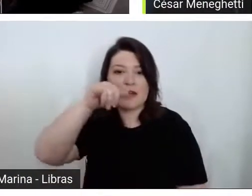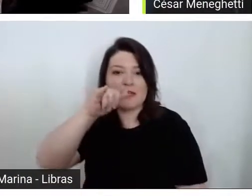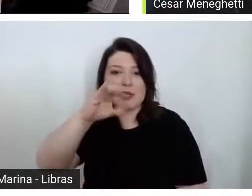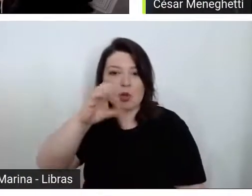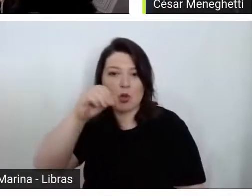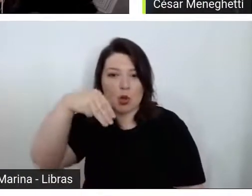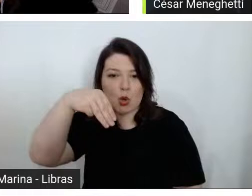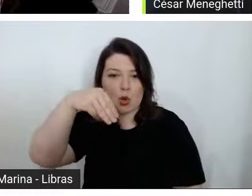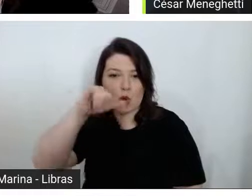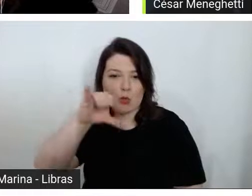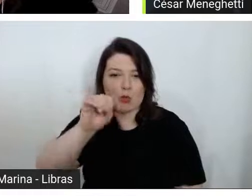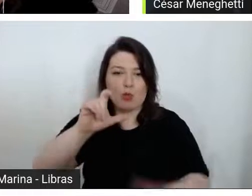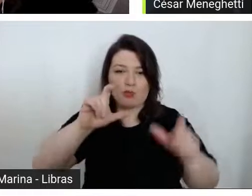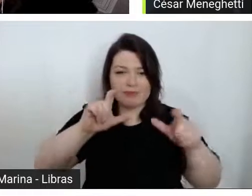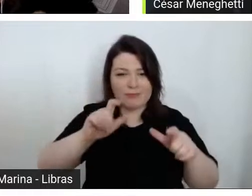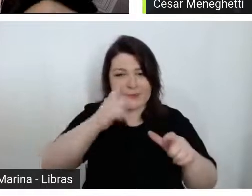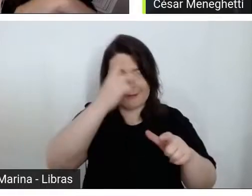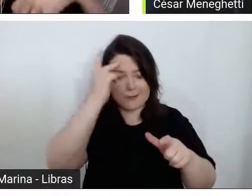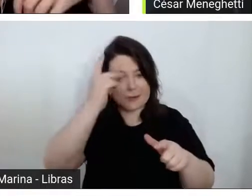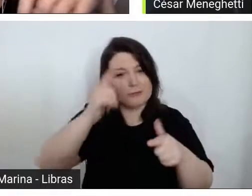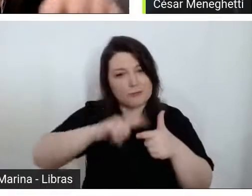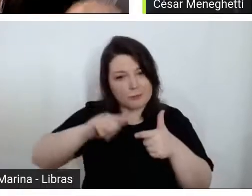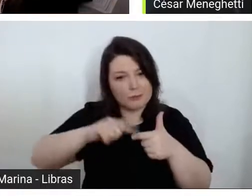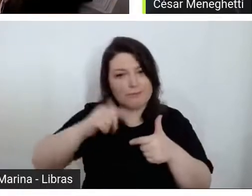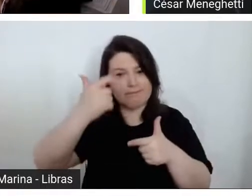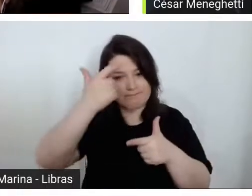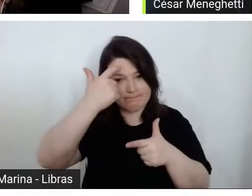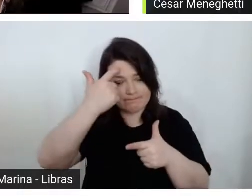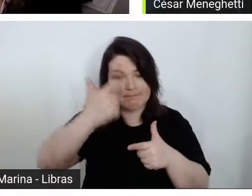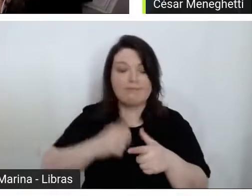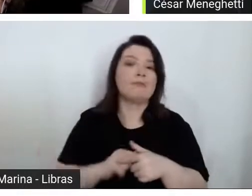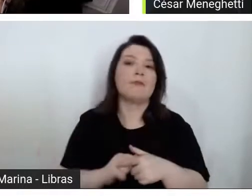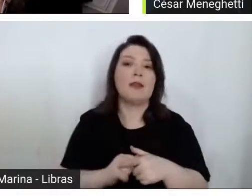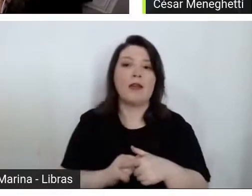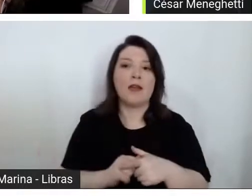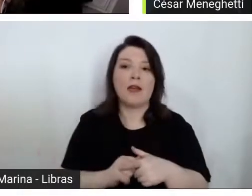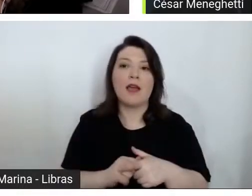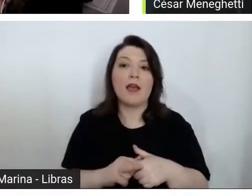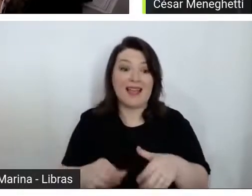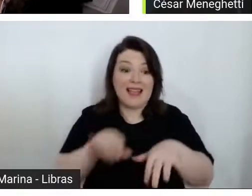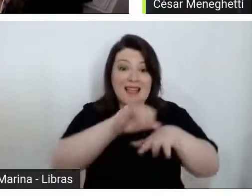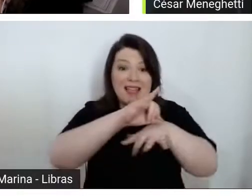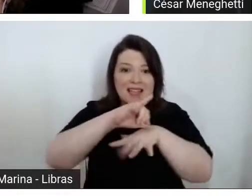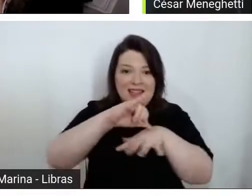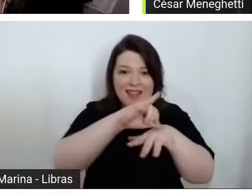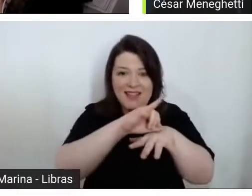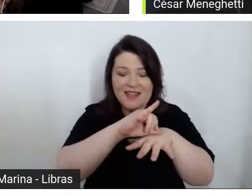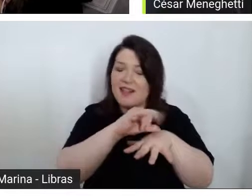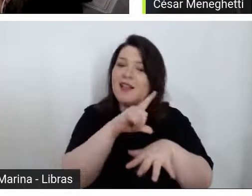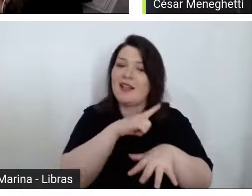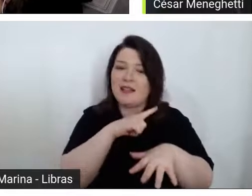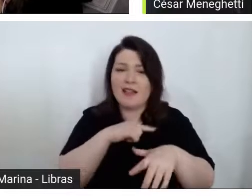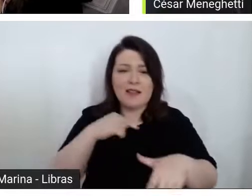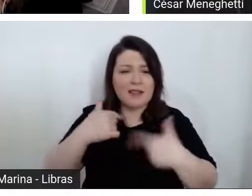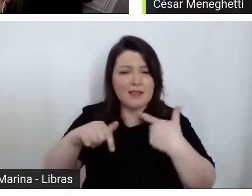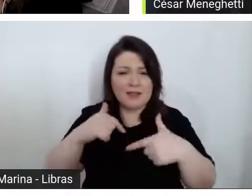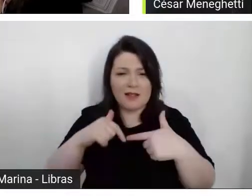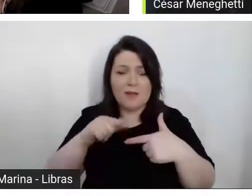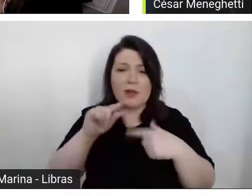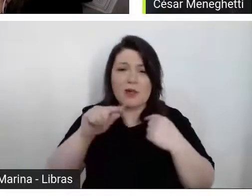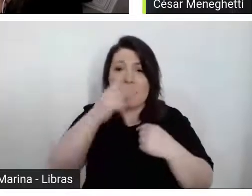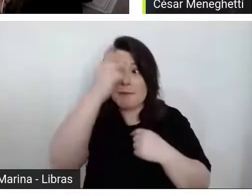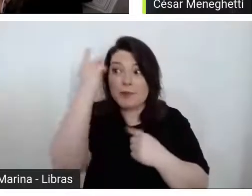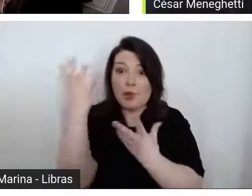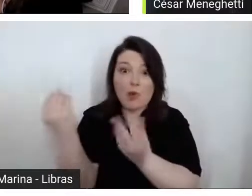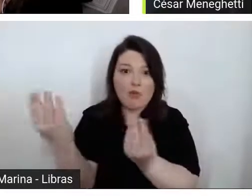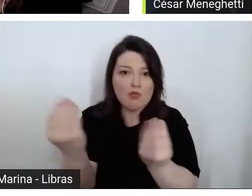ilha. Então, dentro dessa ilha, a gente fez esse trabalho. Muitas dessas pessoas que estavam falando saíram